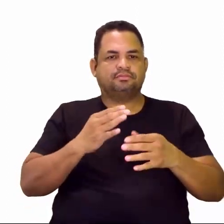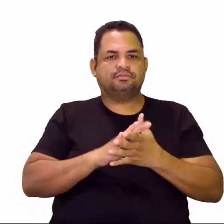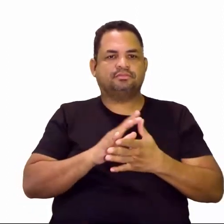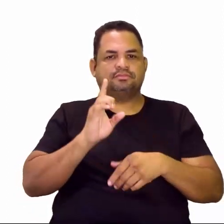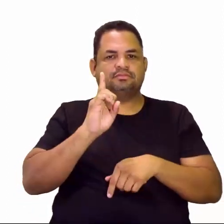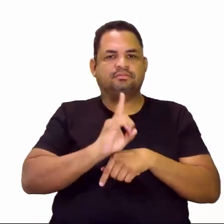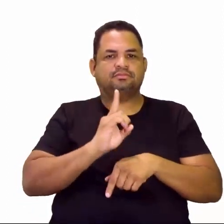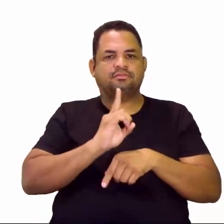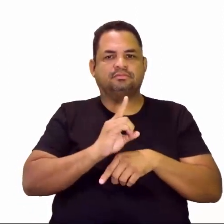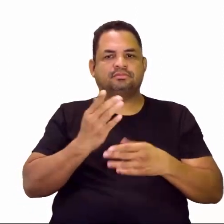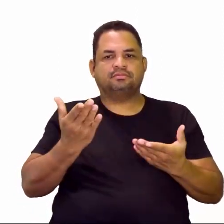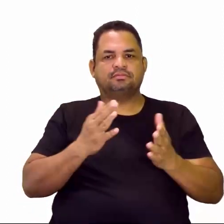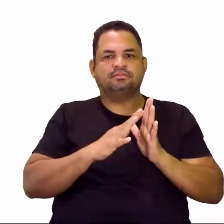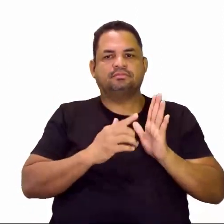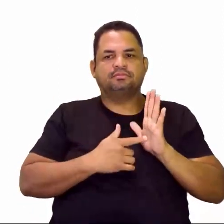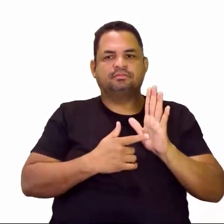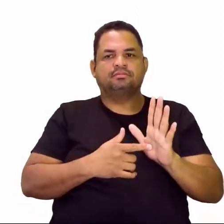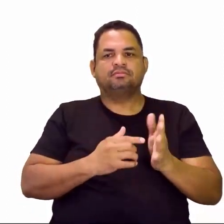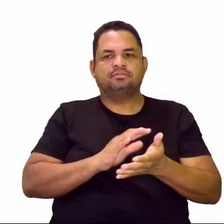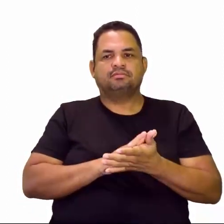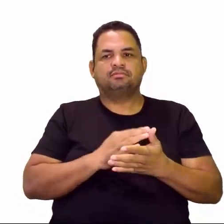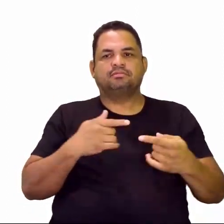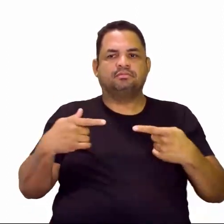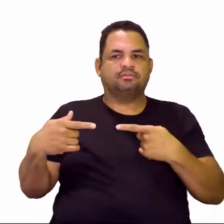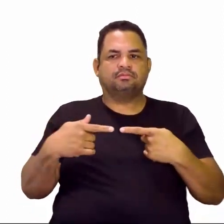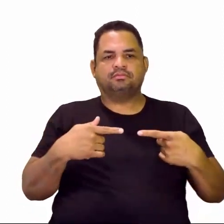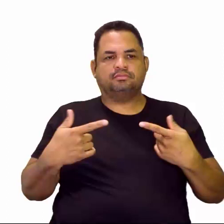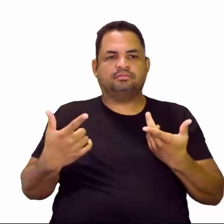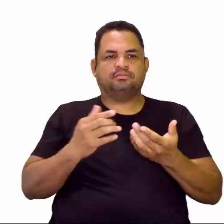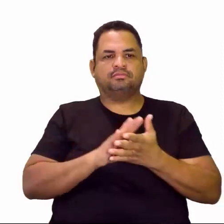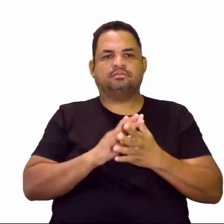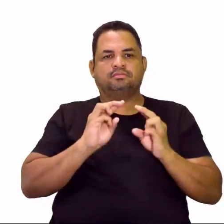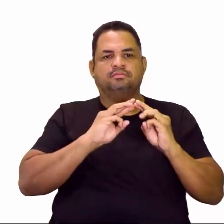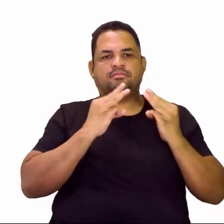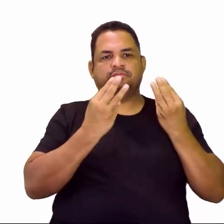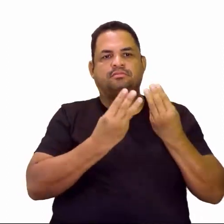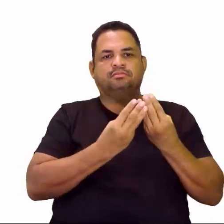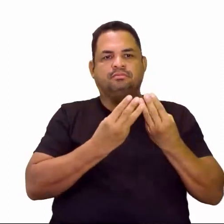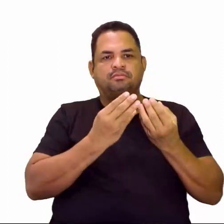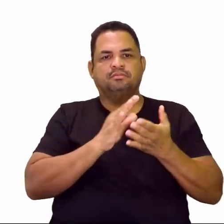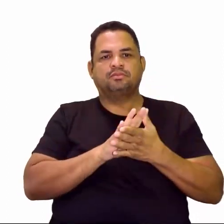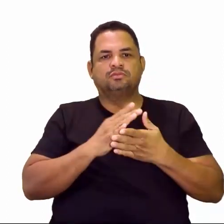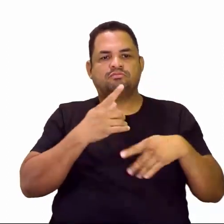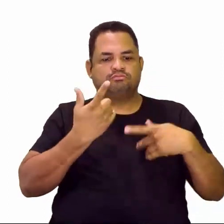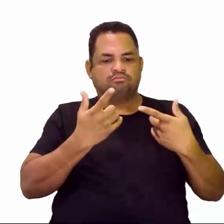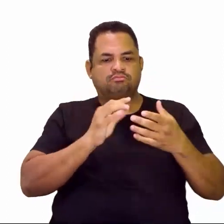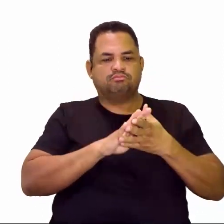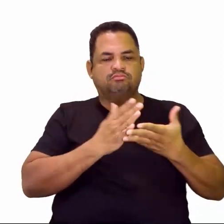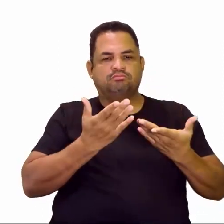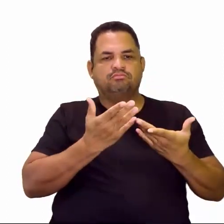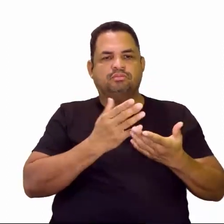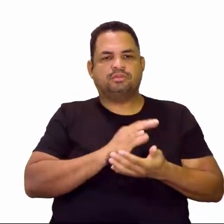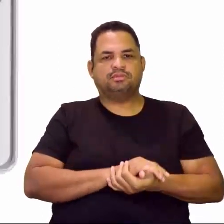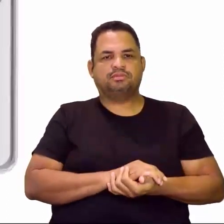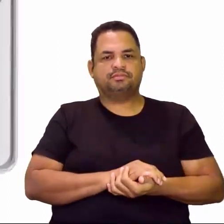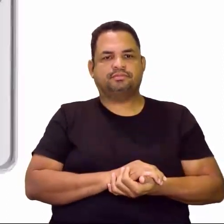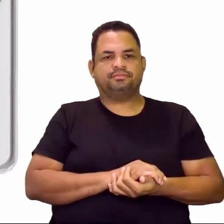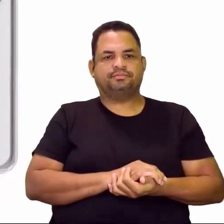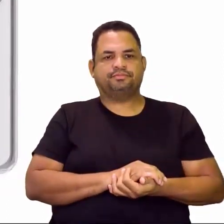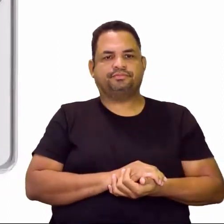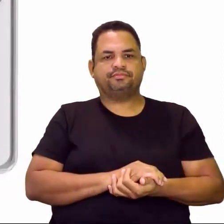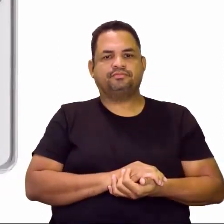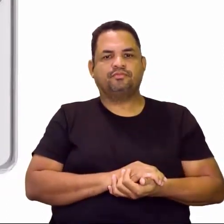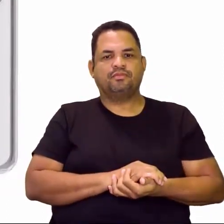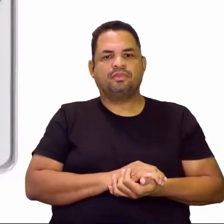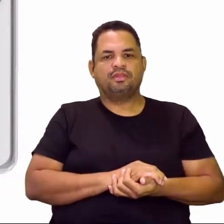Matematicamente, a densidade expressa exatamente a relação entre massa de um corpo, olha só, massa